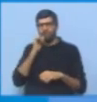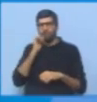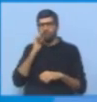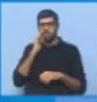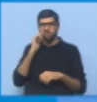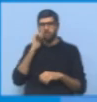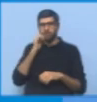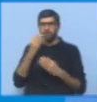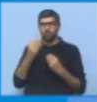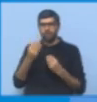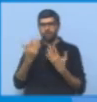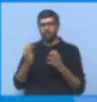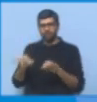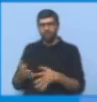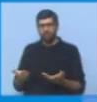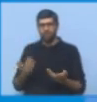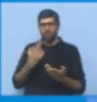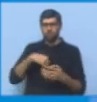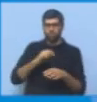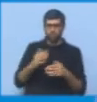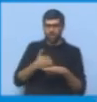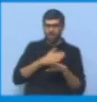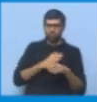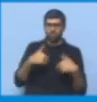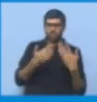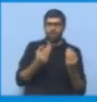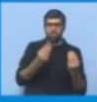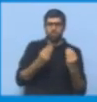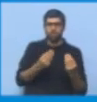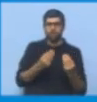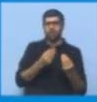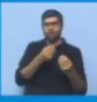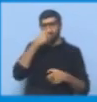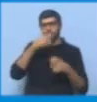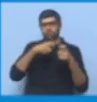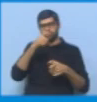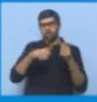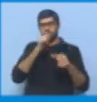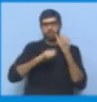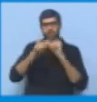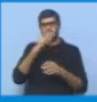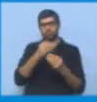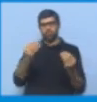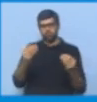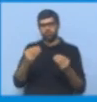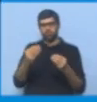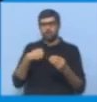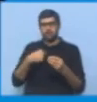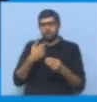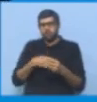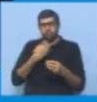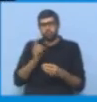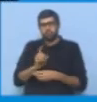vinho bom agora no fim. A gente primeiro dá o vinho bom. Quando as pessoas já beberam muito e já não